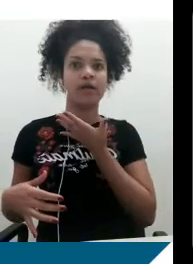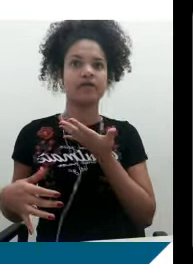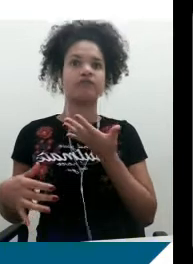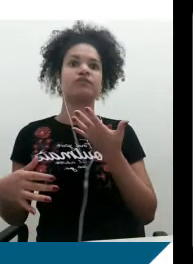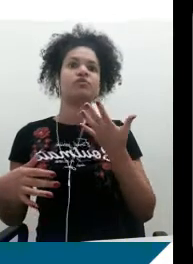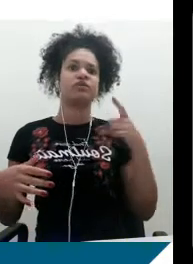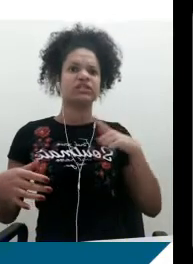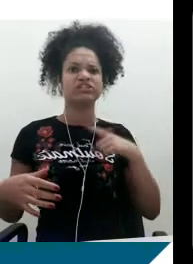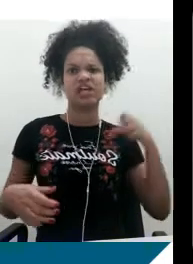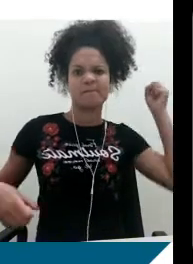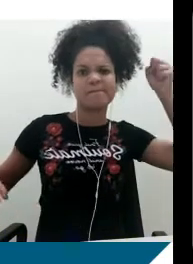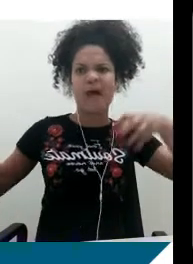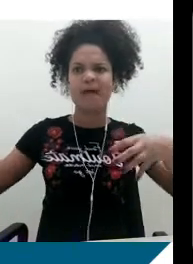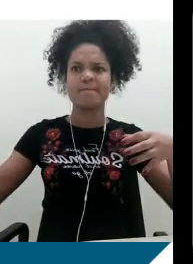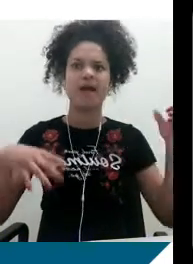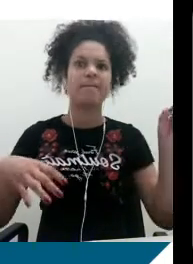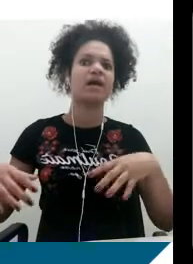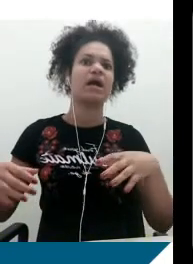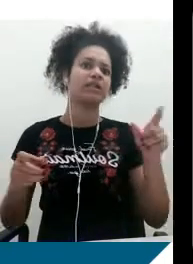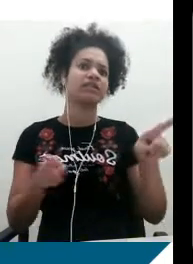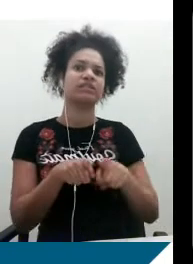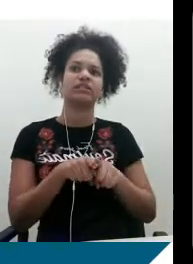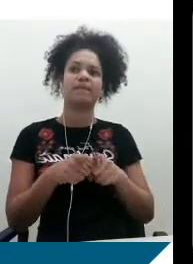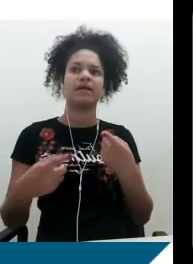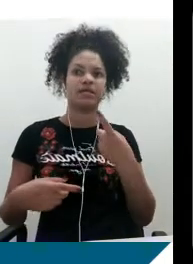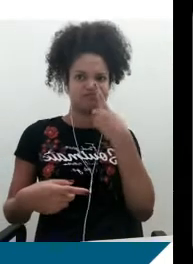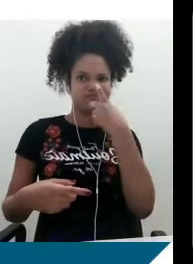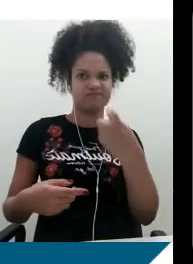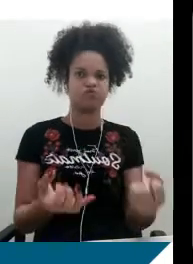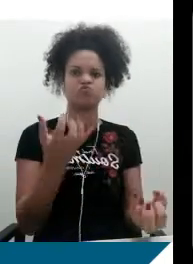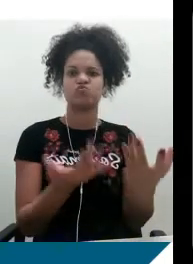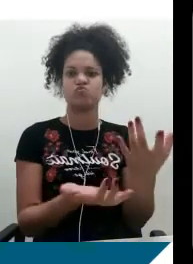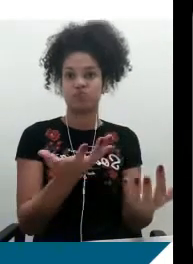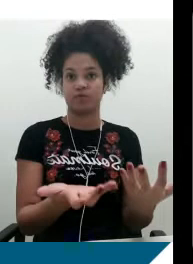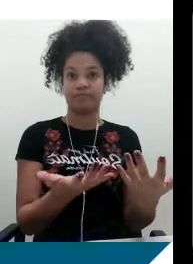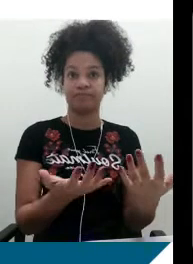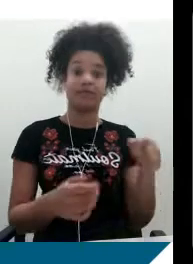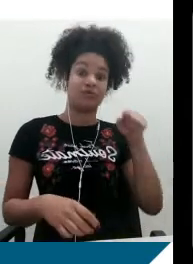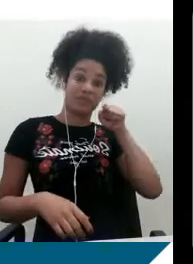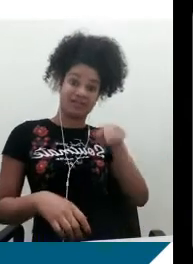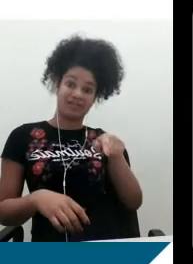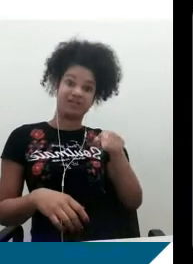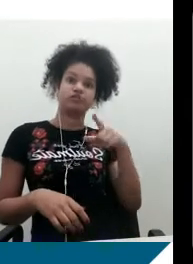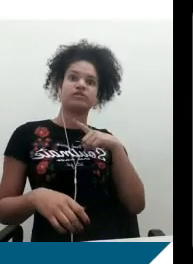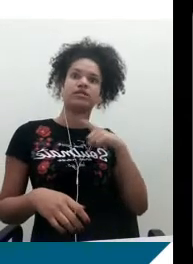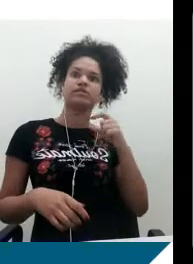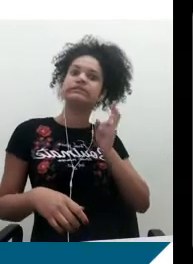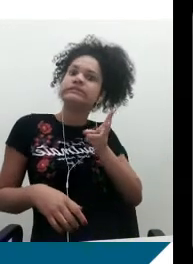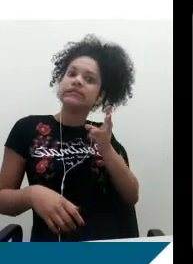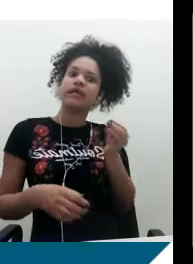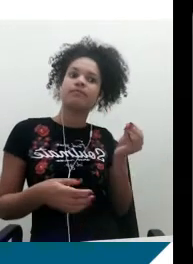faz com que o leitor esteja diante de uma informação muito difundida a respeito daquele tema, ou seja, um fato,